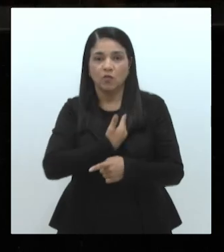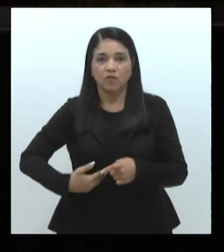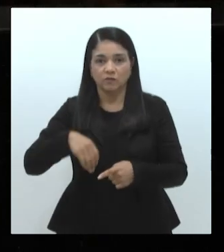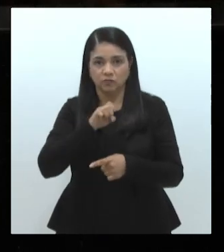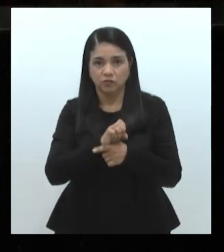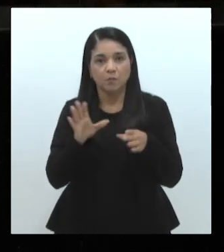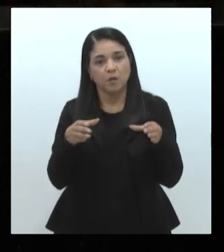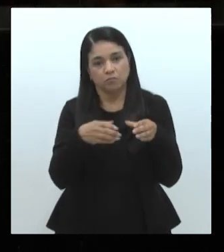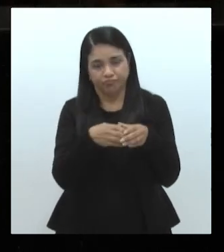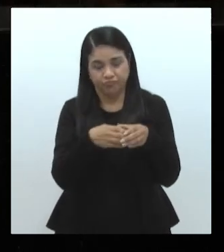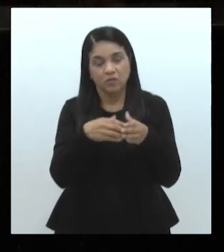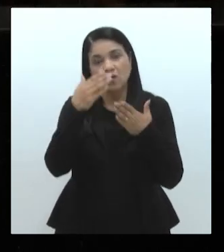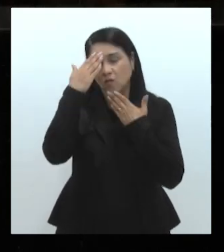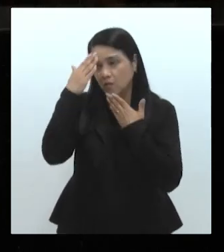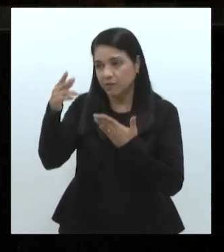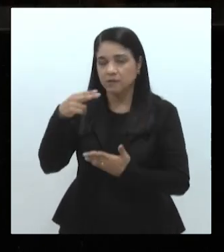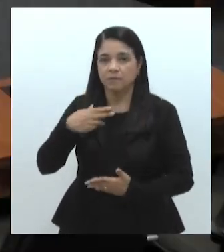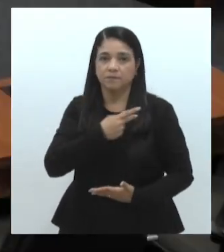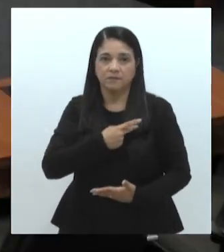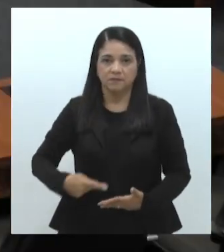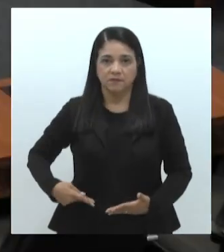categoria. Muito obrigada, presidenta.